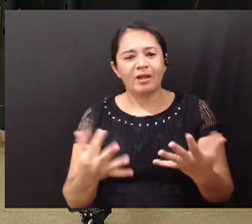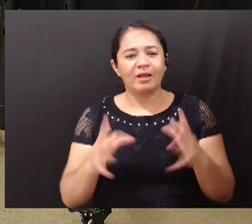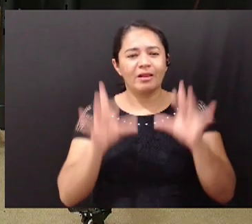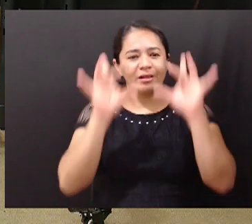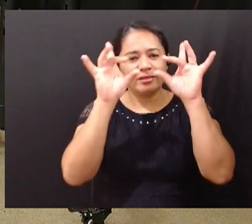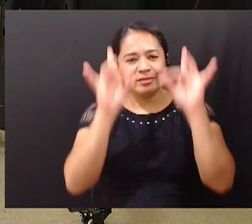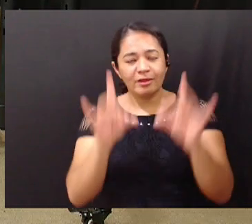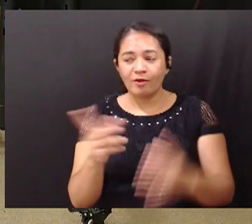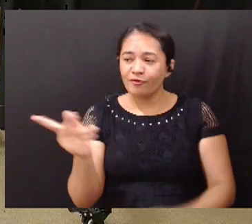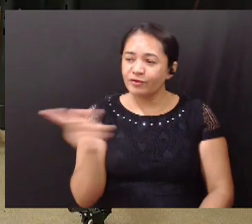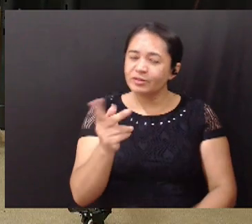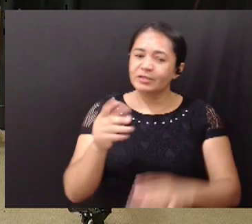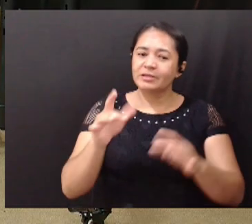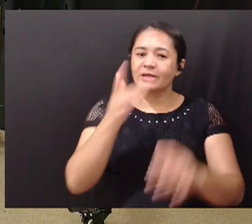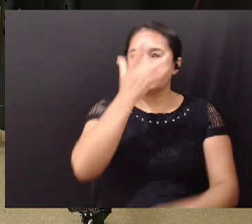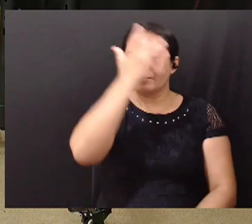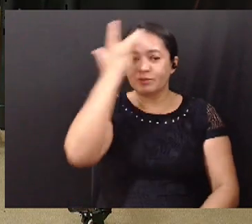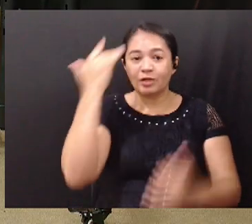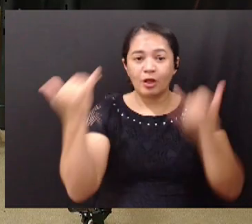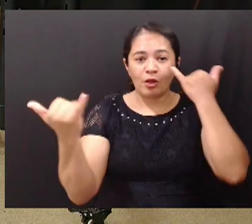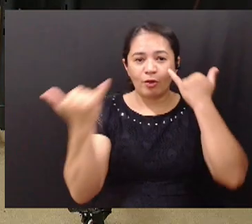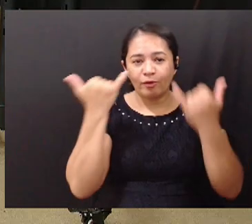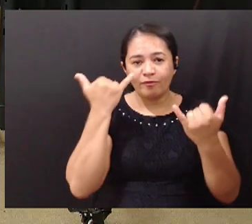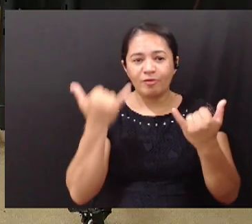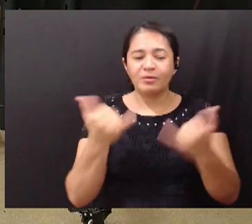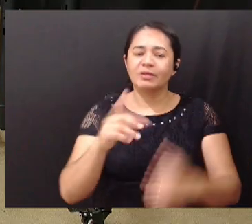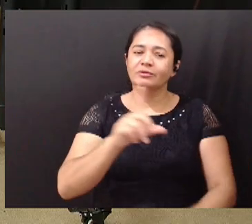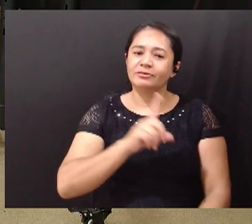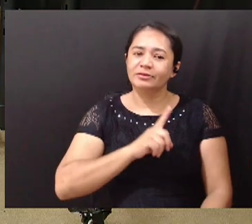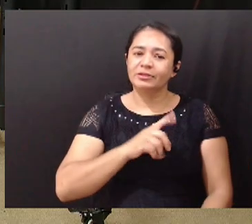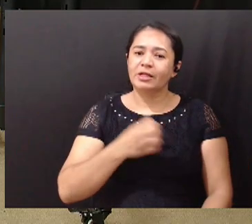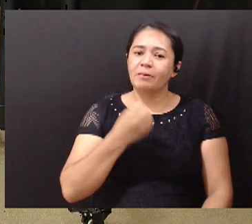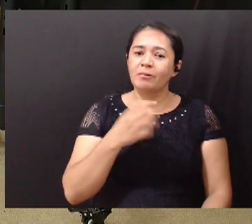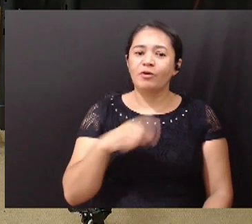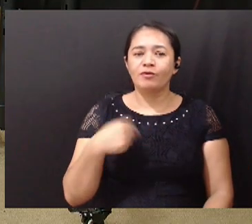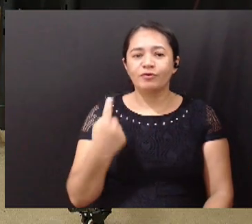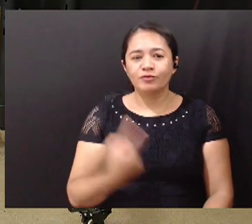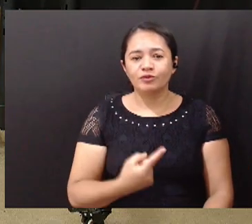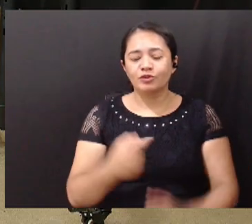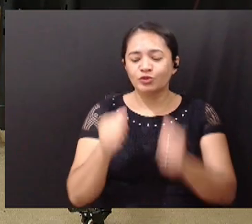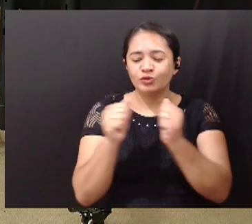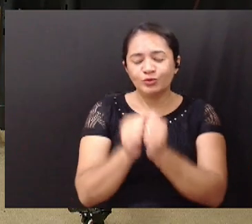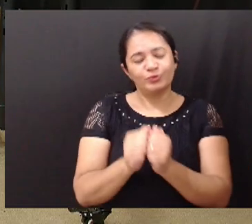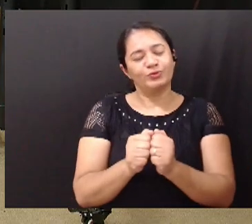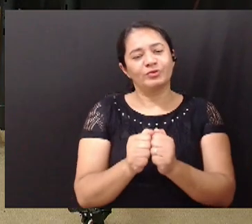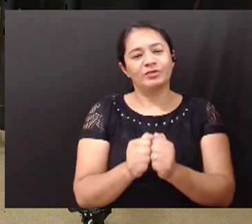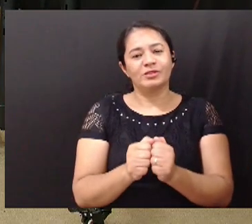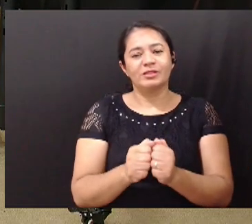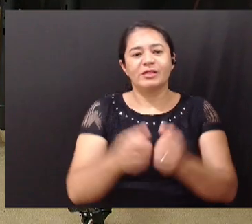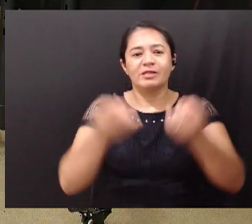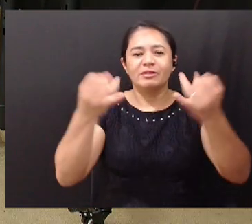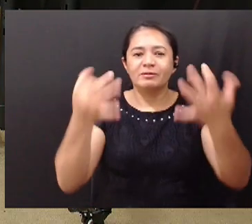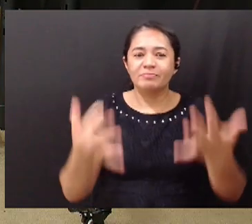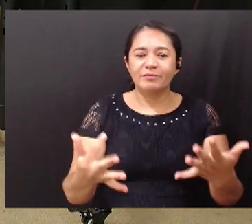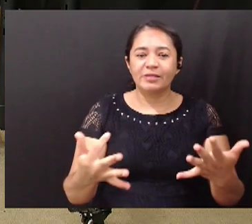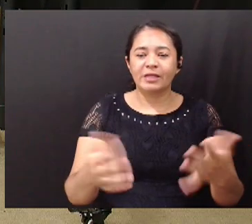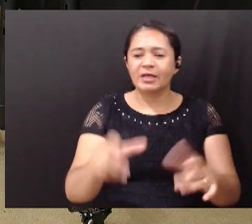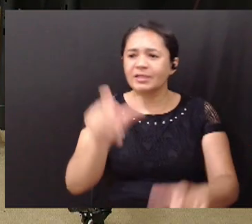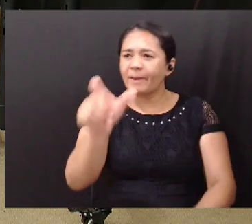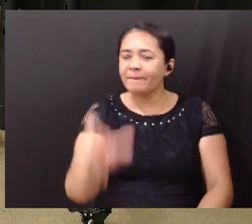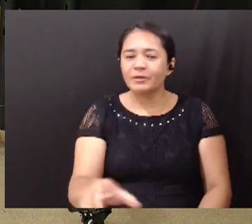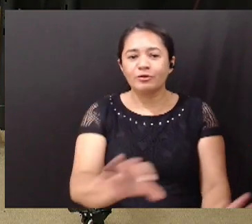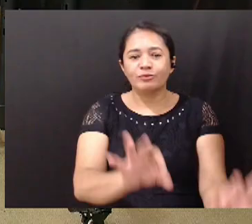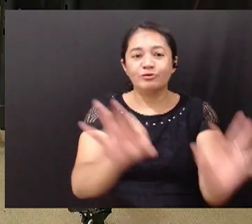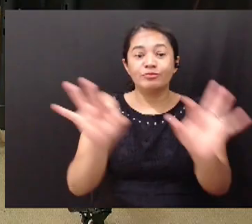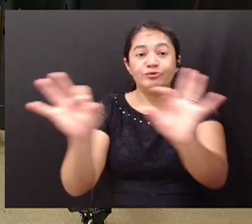essa informação e é tão bom quando vocês estão com a gente aqui e repassam, né, a informação de repente para alguém que está lá do outro lado assistindo, mas que